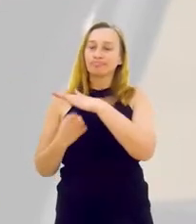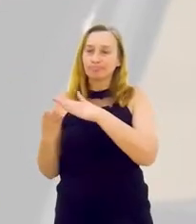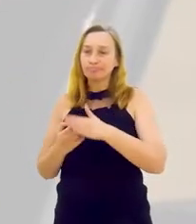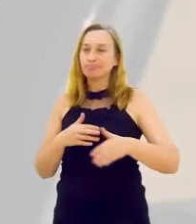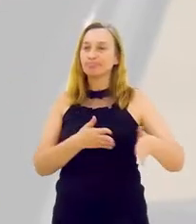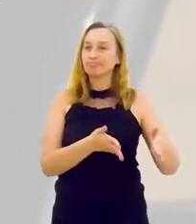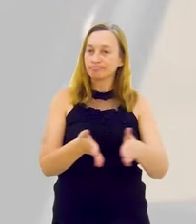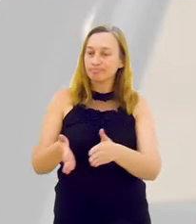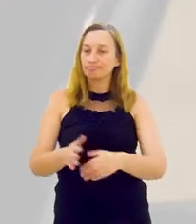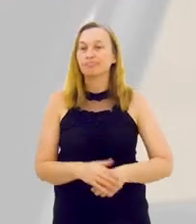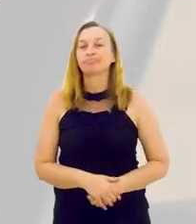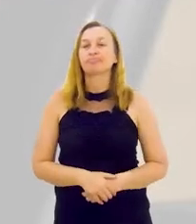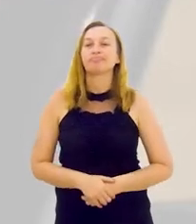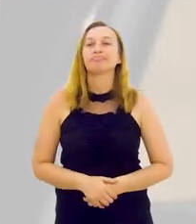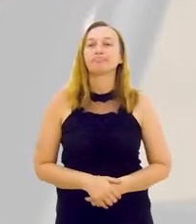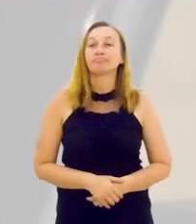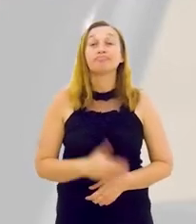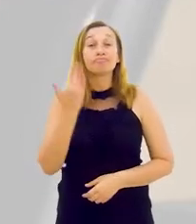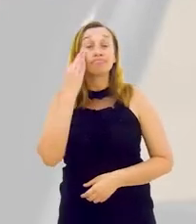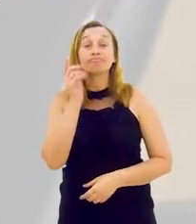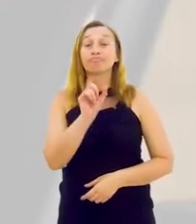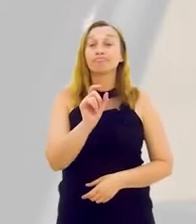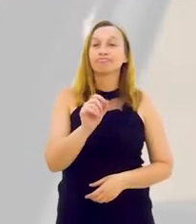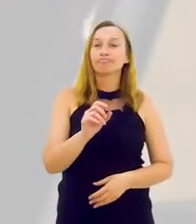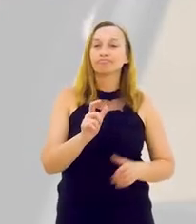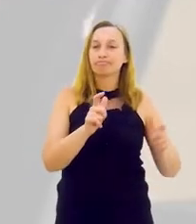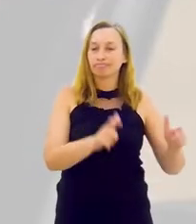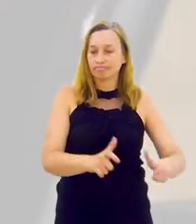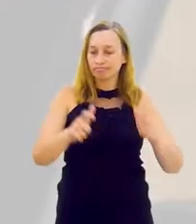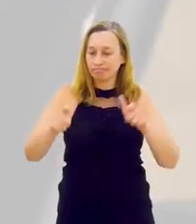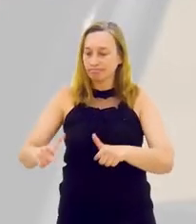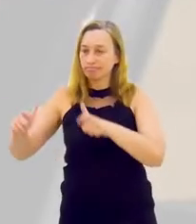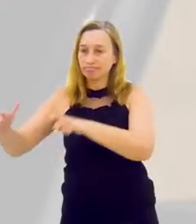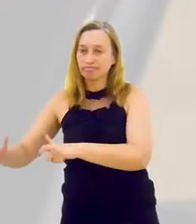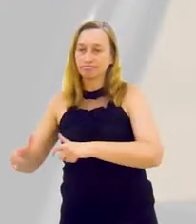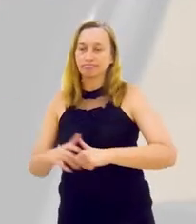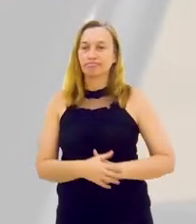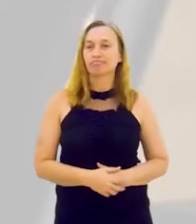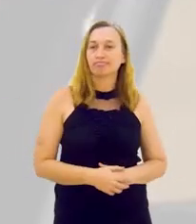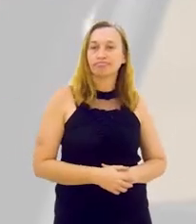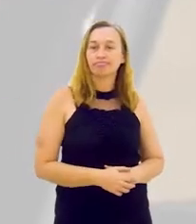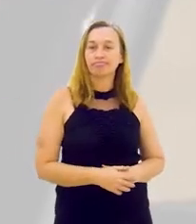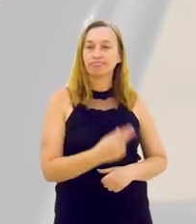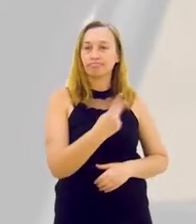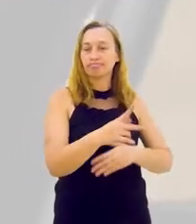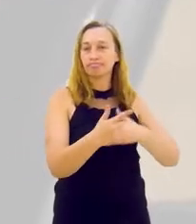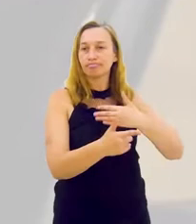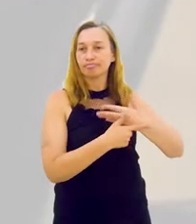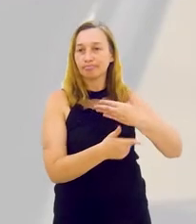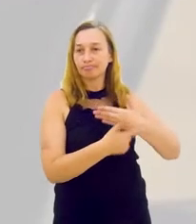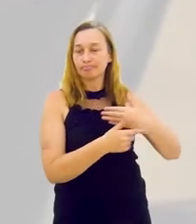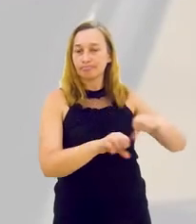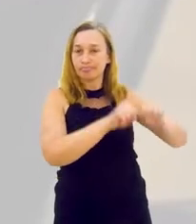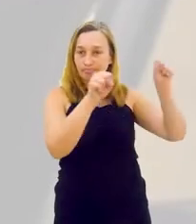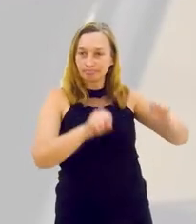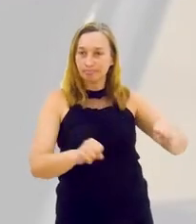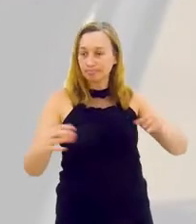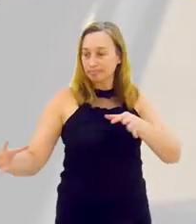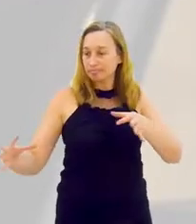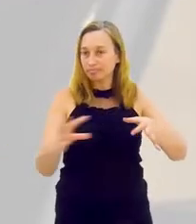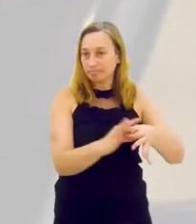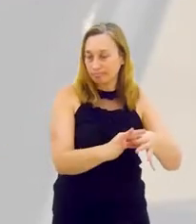nesse processo. O que se tem que ser entendido por cada parte, é a sua participação, o seu papel no sistema